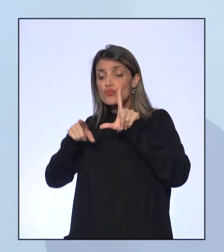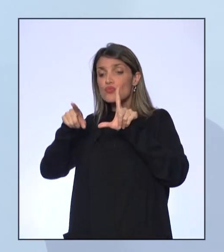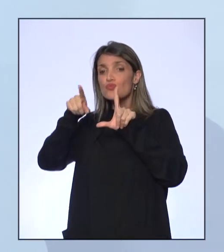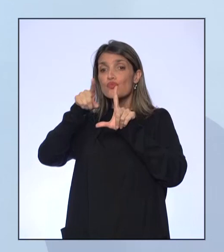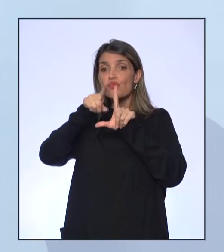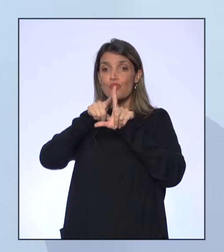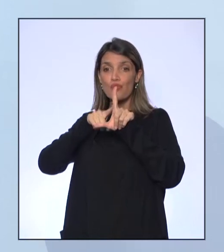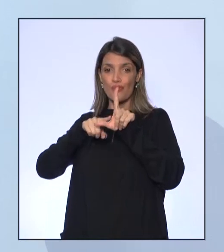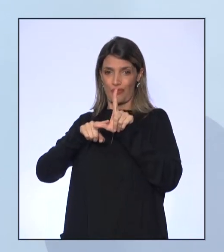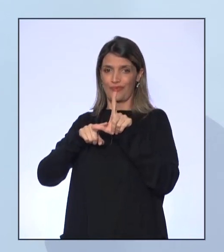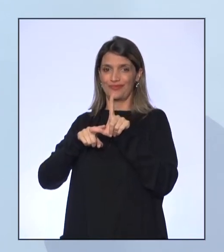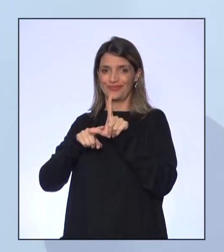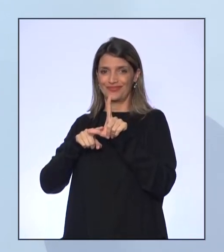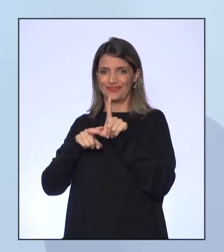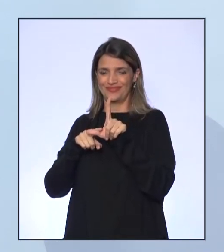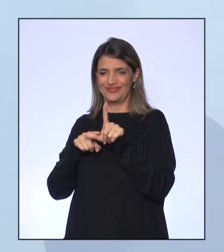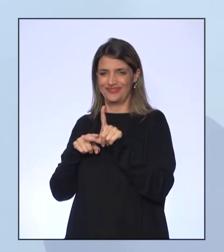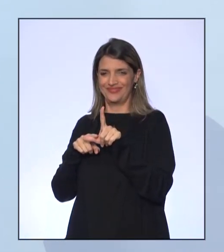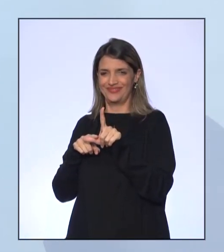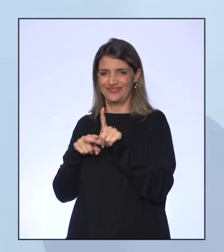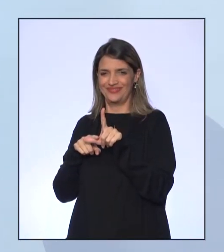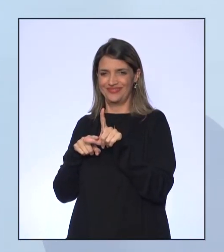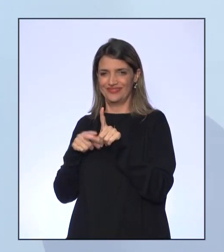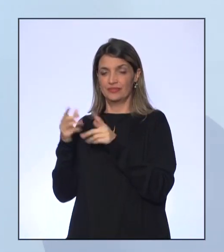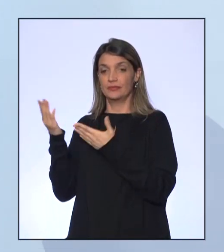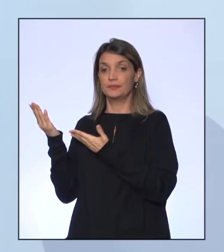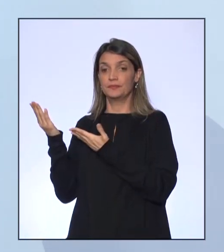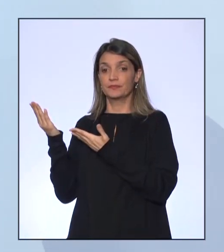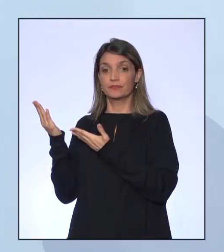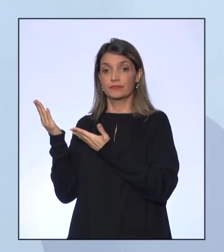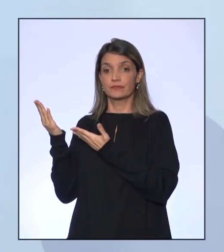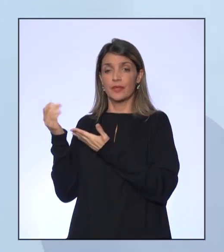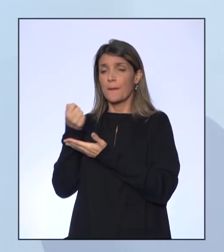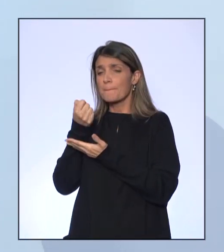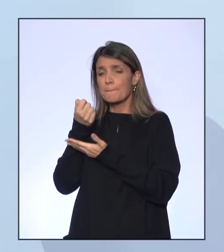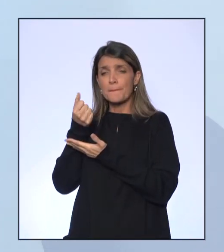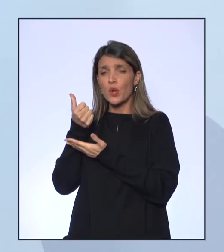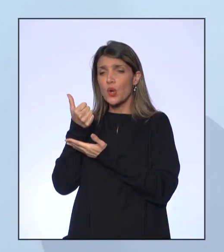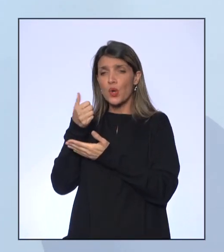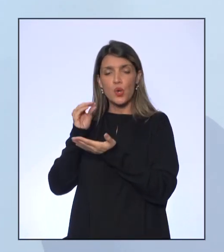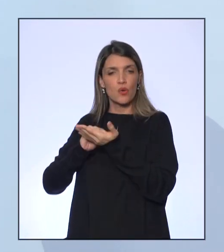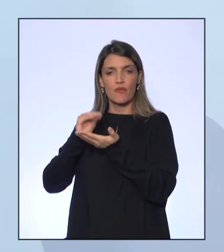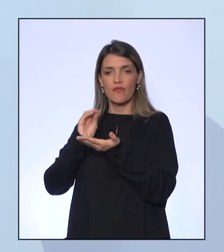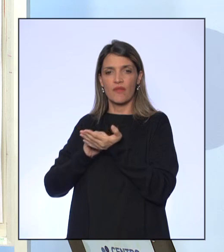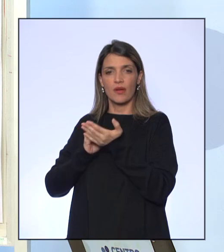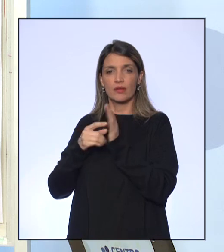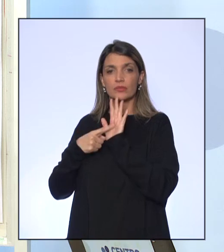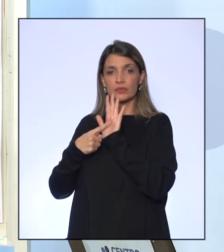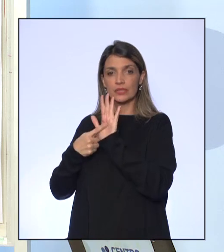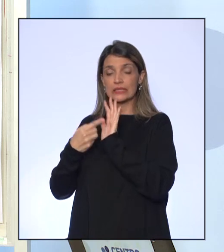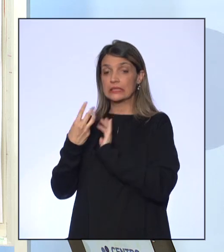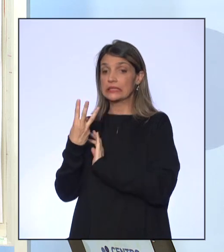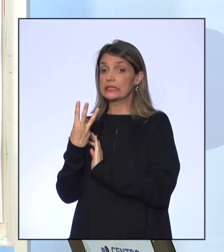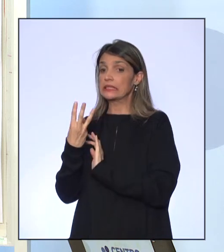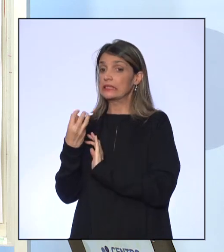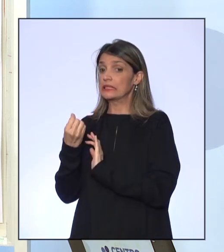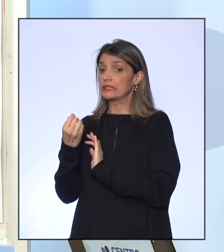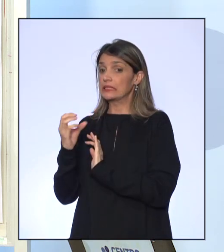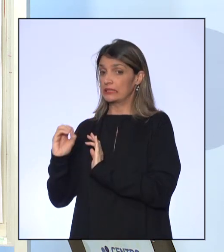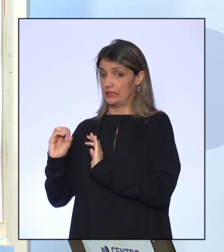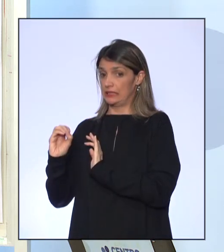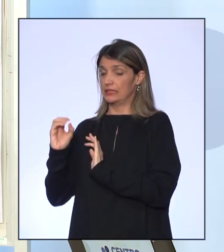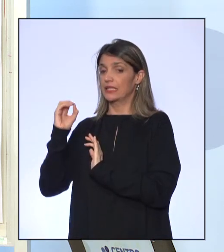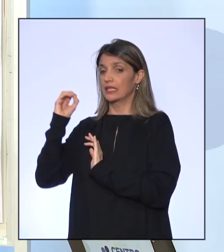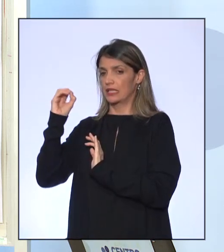esse aqui ó então basicamente essa ao ângulo falta pouco para projetar para 360